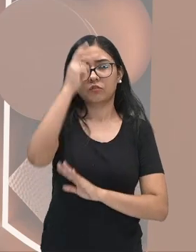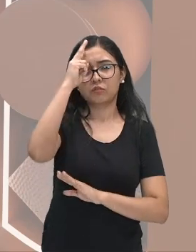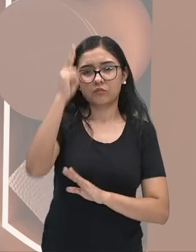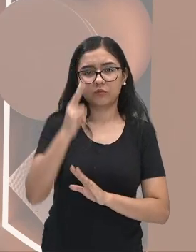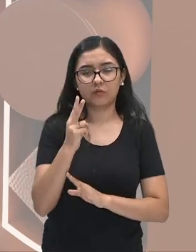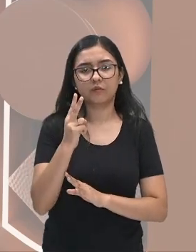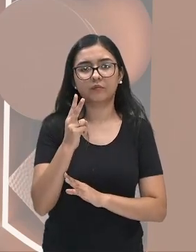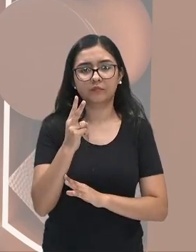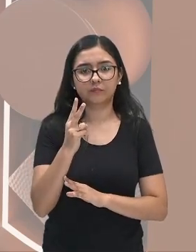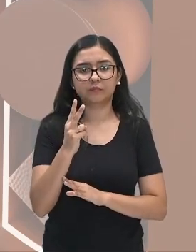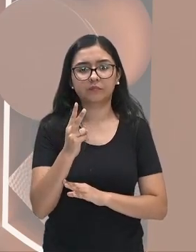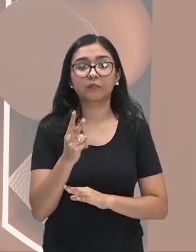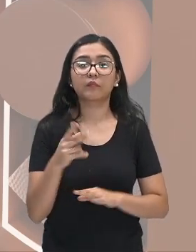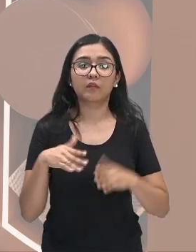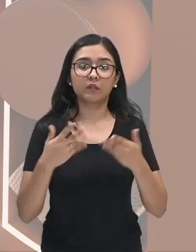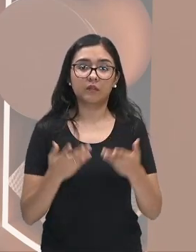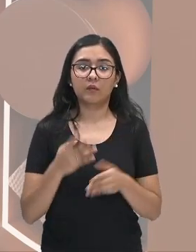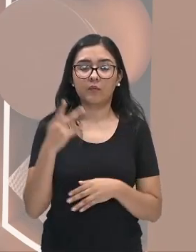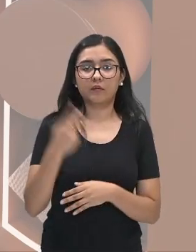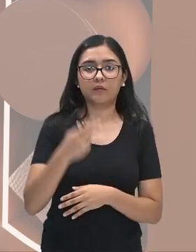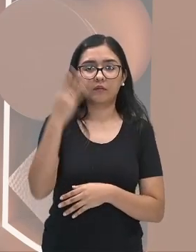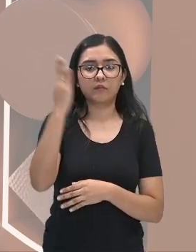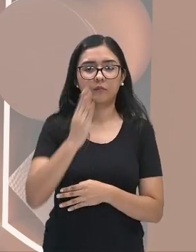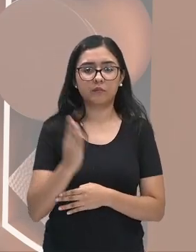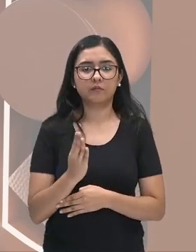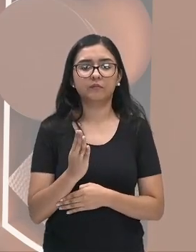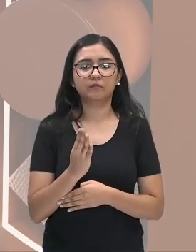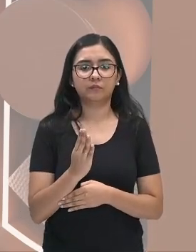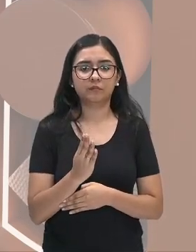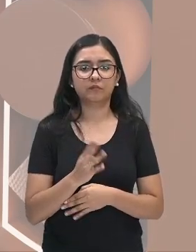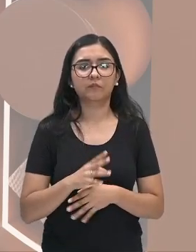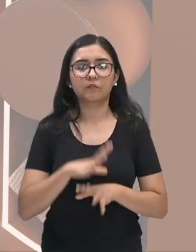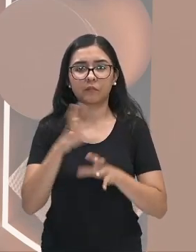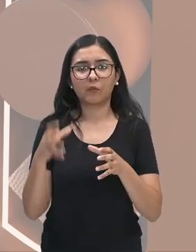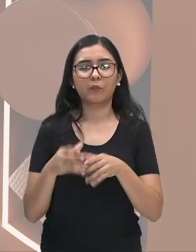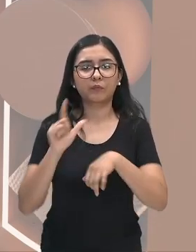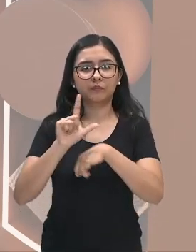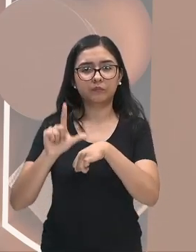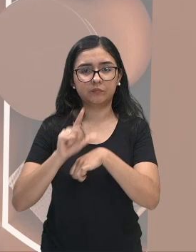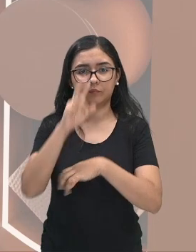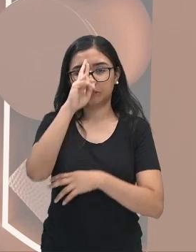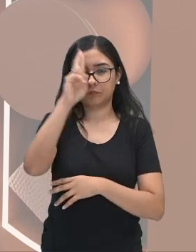sempre, né, no Brasil, as elites conseguem